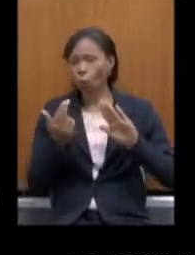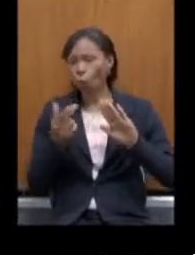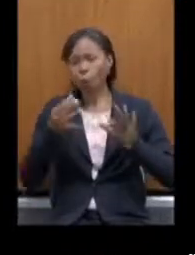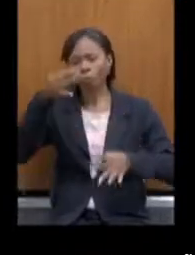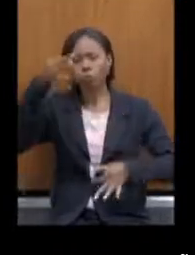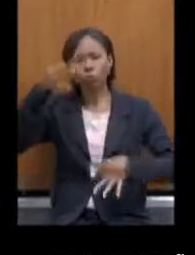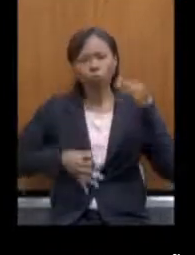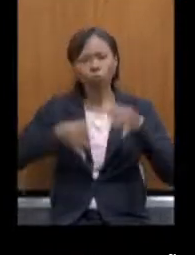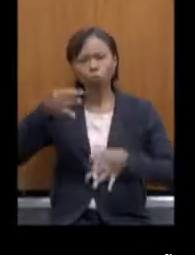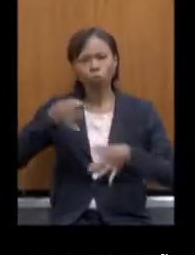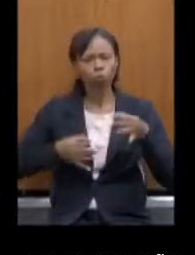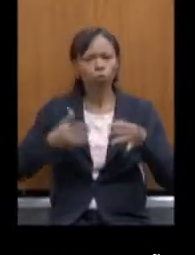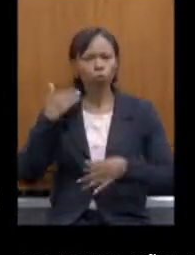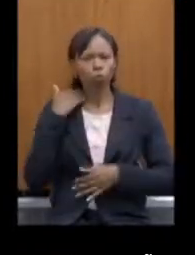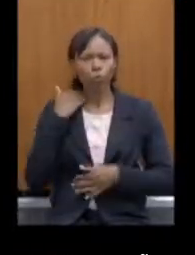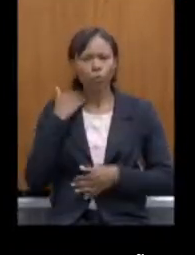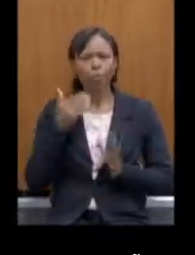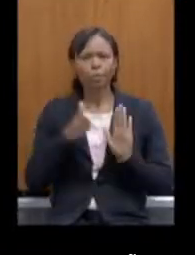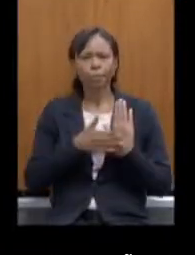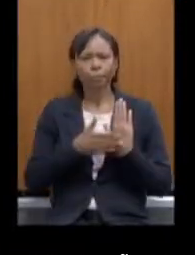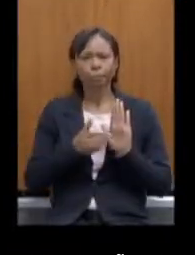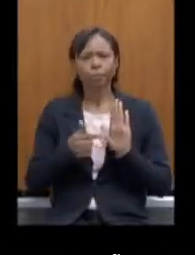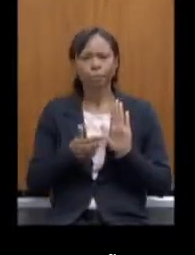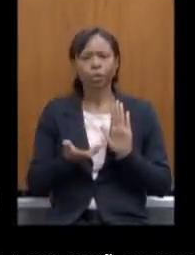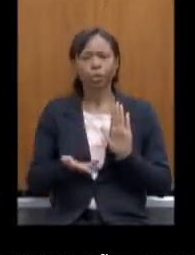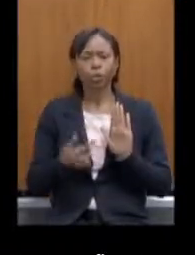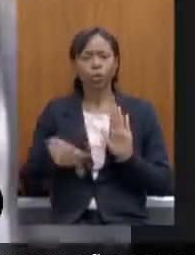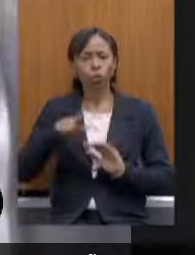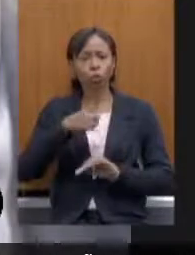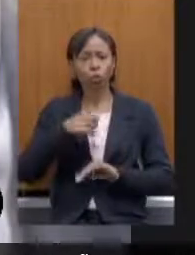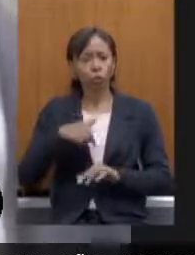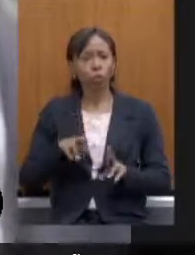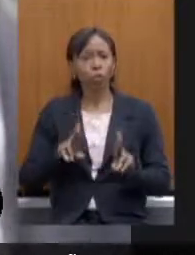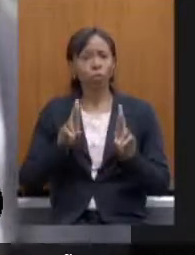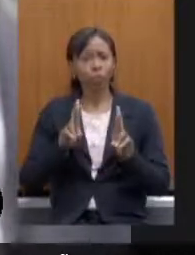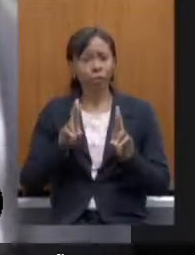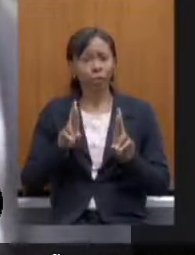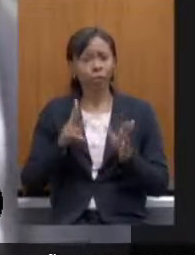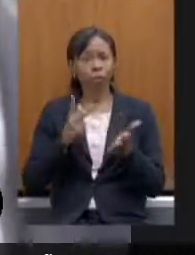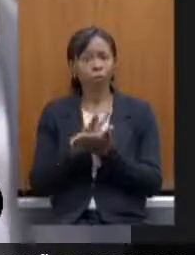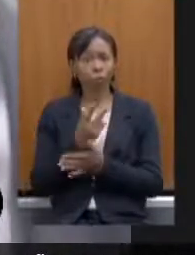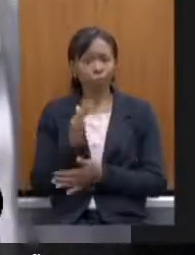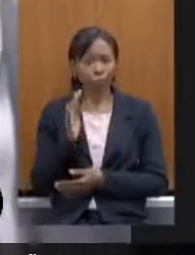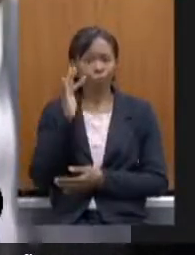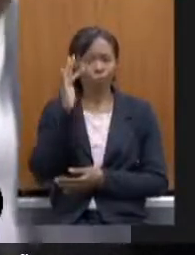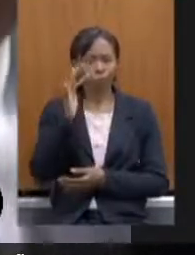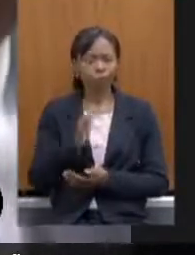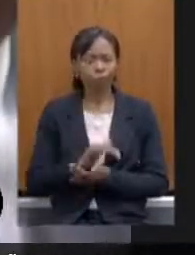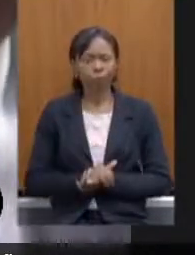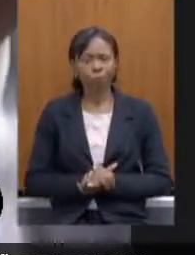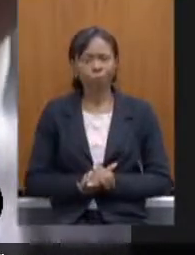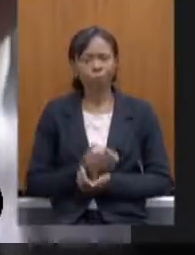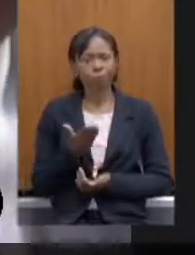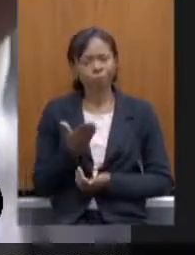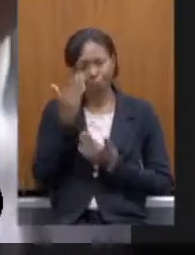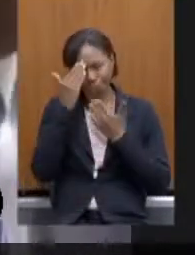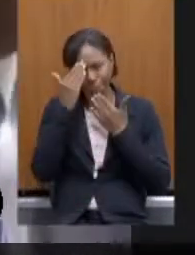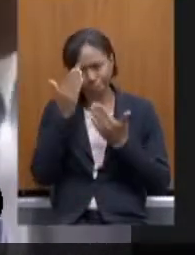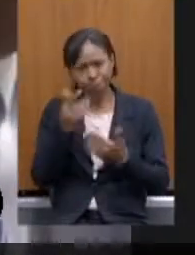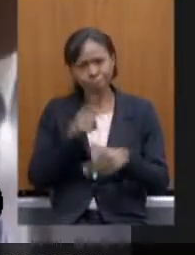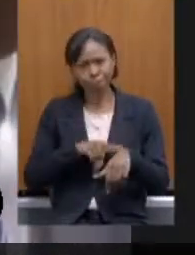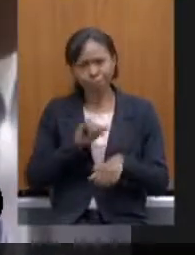projeto e nós certamente como dos responsáveis pelo que vai acontecer agradeço